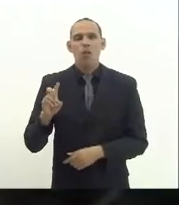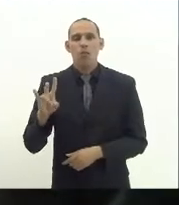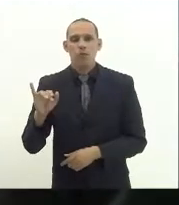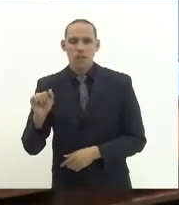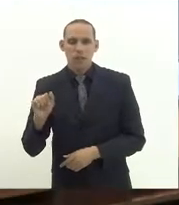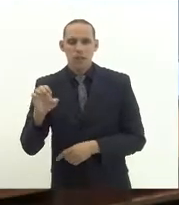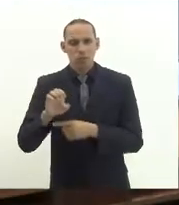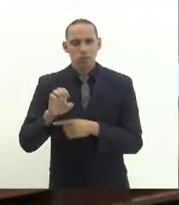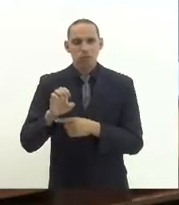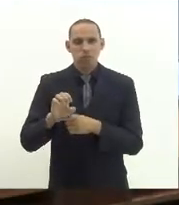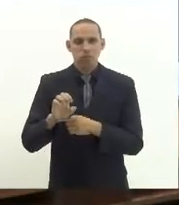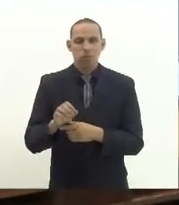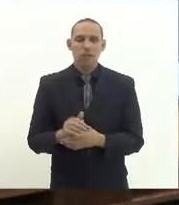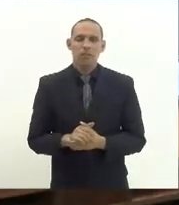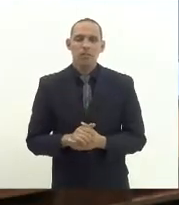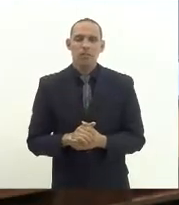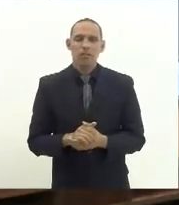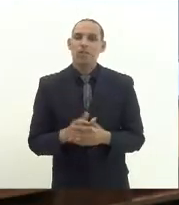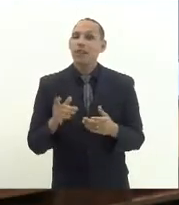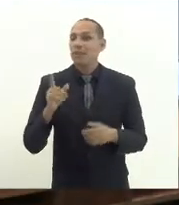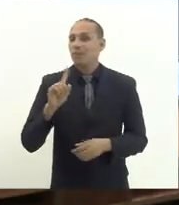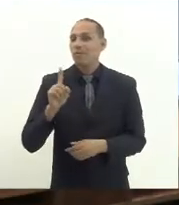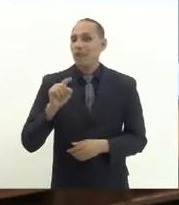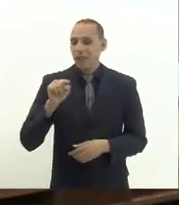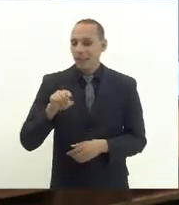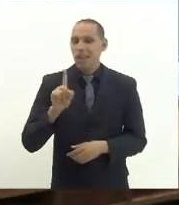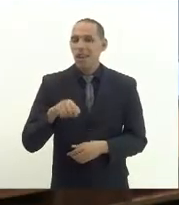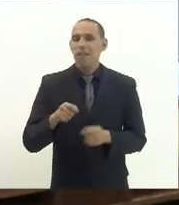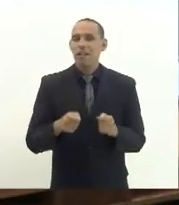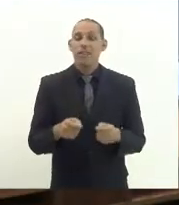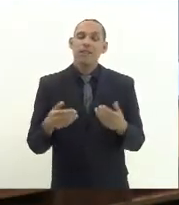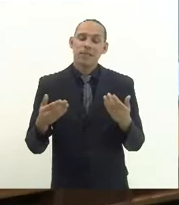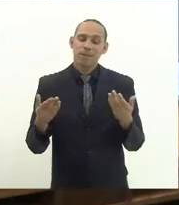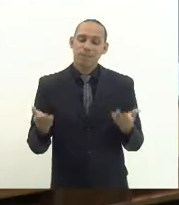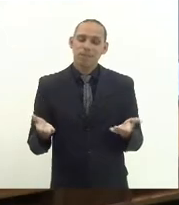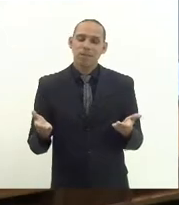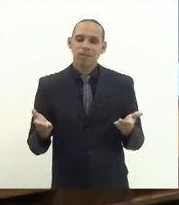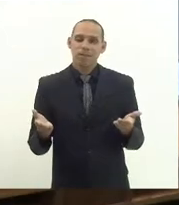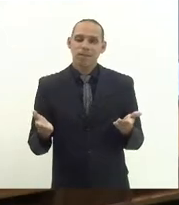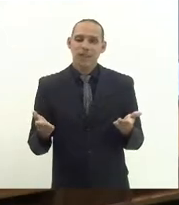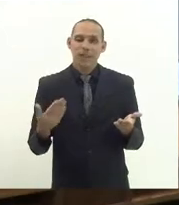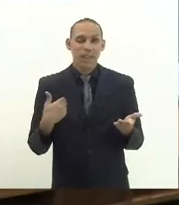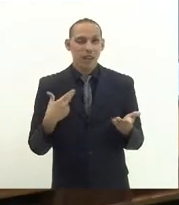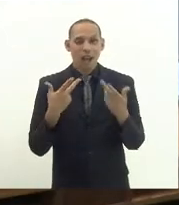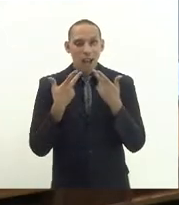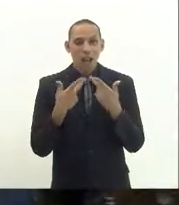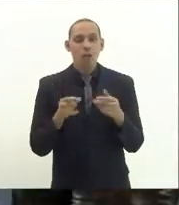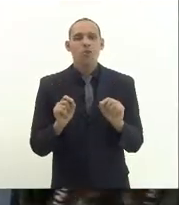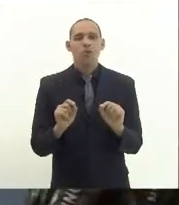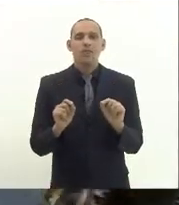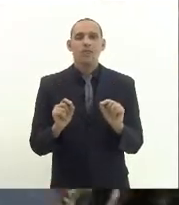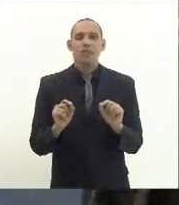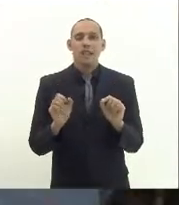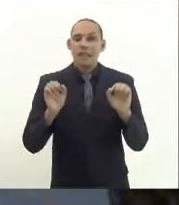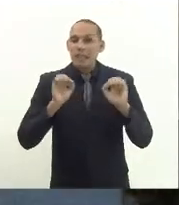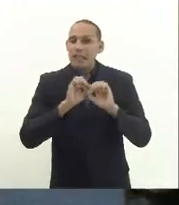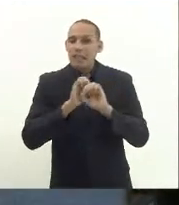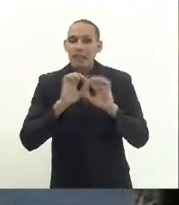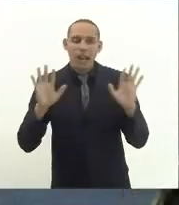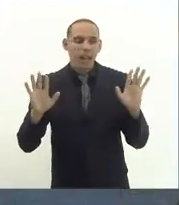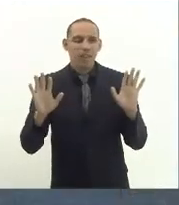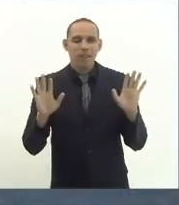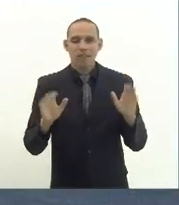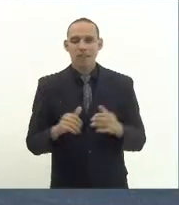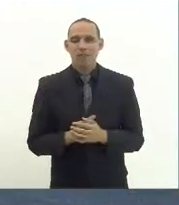tô deixando por essa razão eu tô tô dizendo aqui Deputado Sérgio para deixar claro